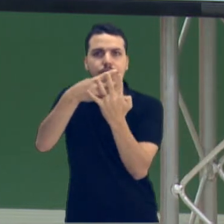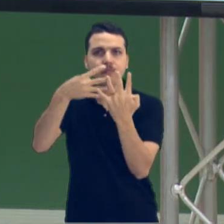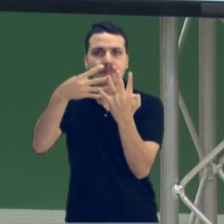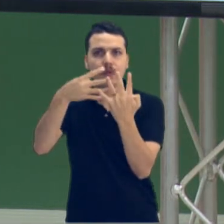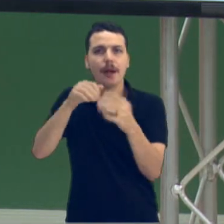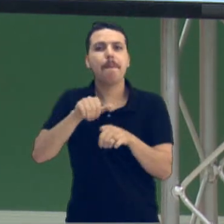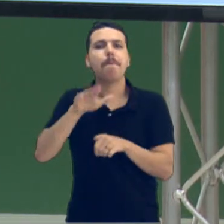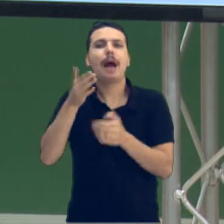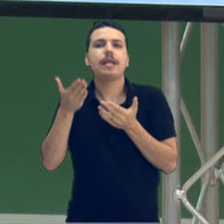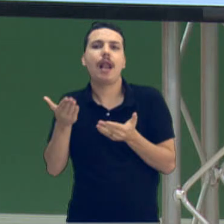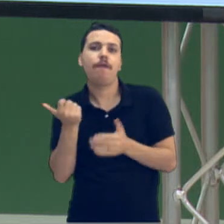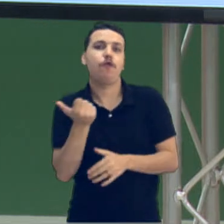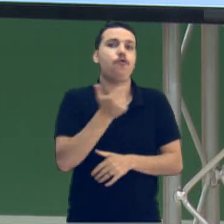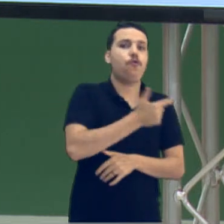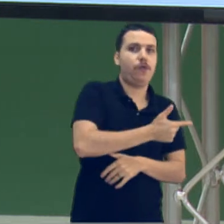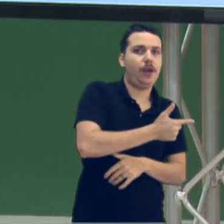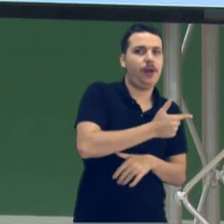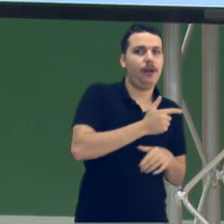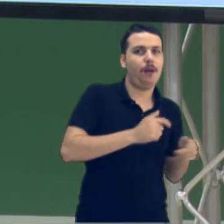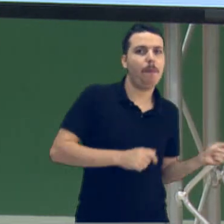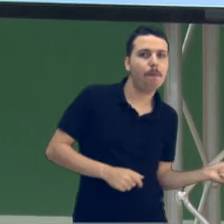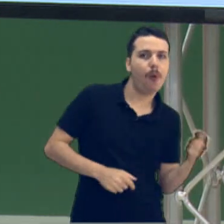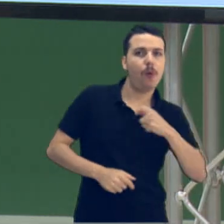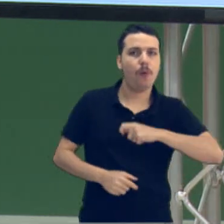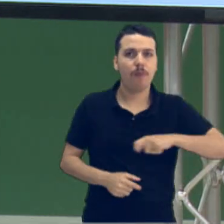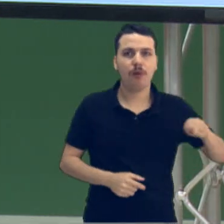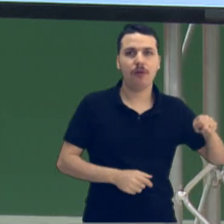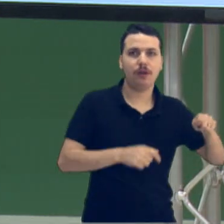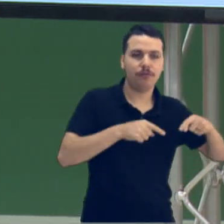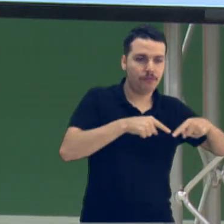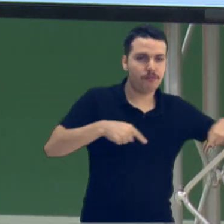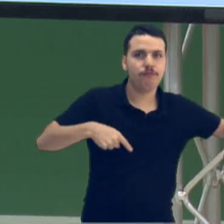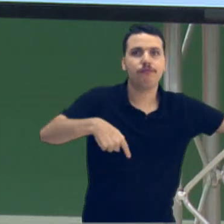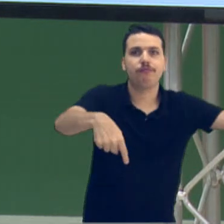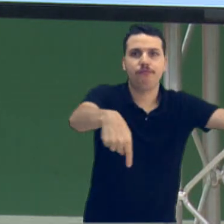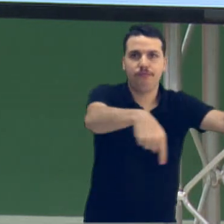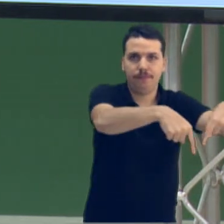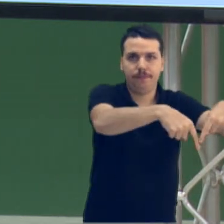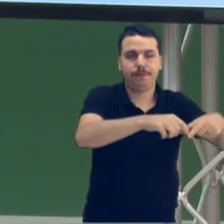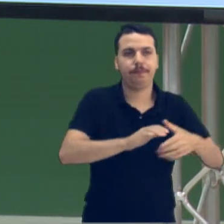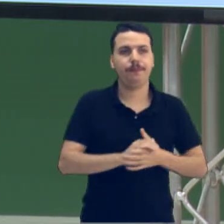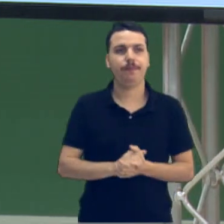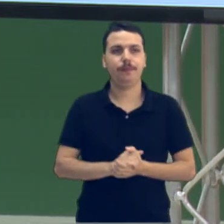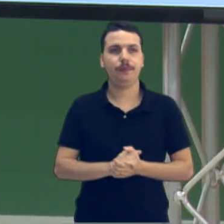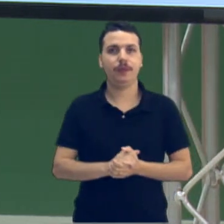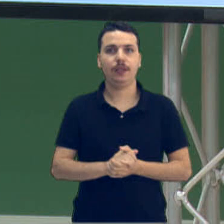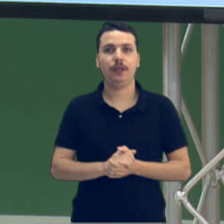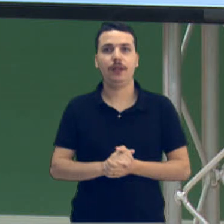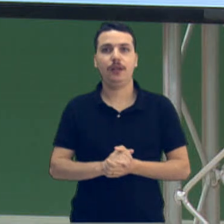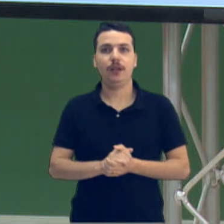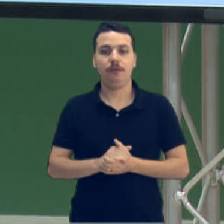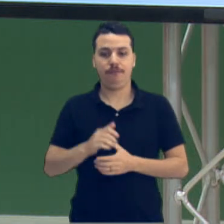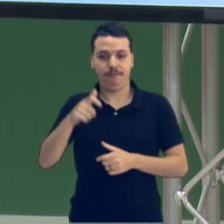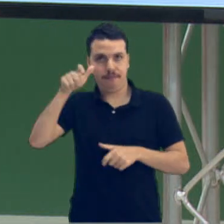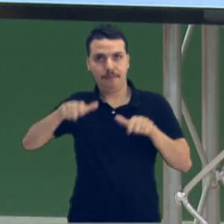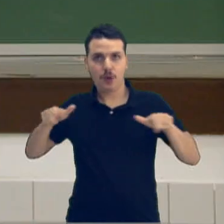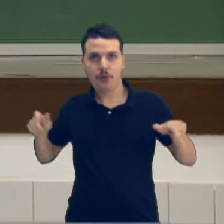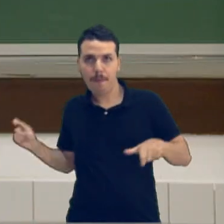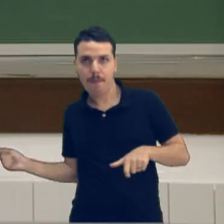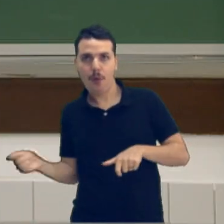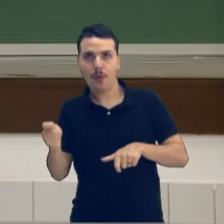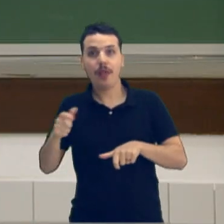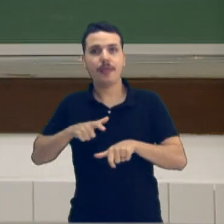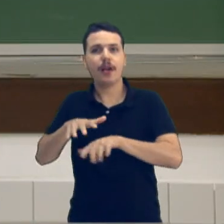leve do que a de tênis de campo. Os jogadores estão usando luvas, provavelmente para evitar